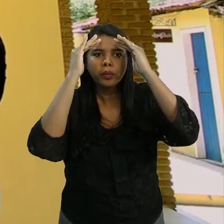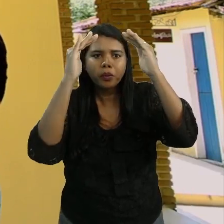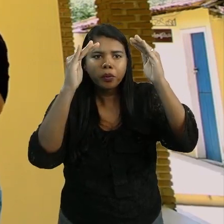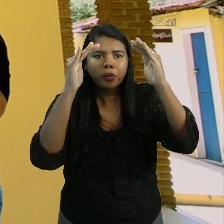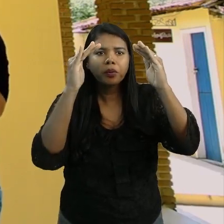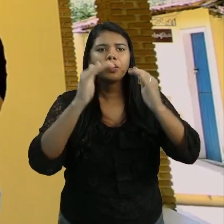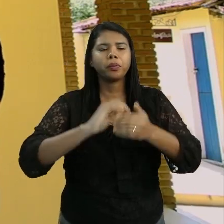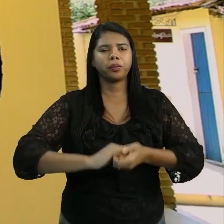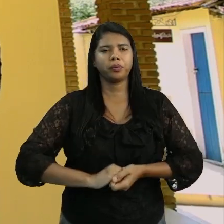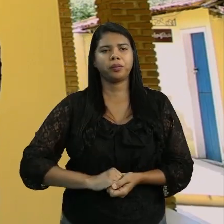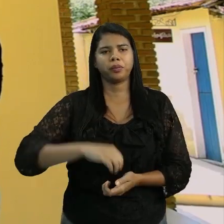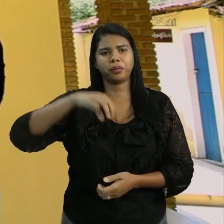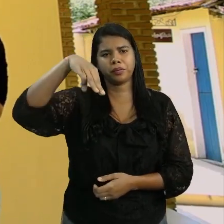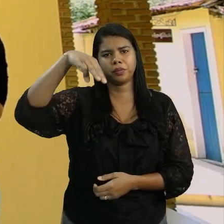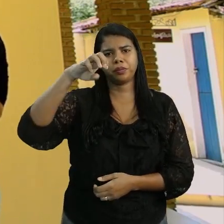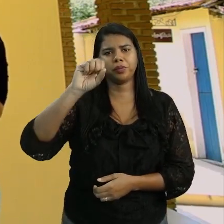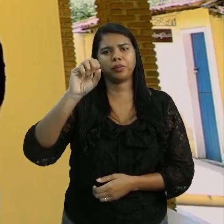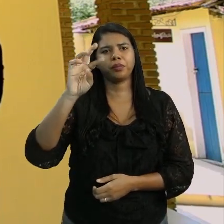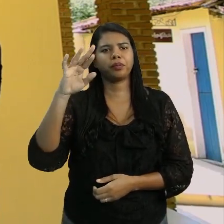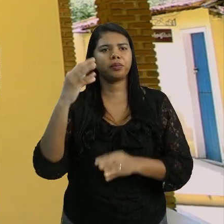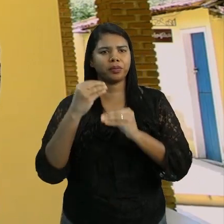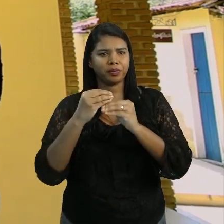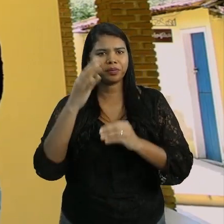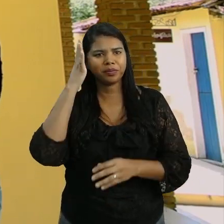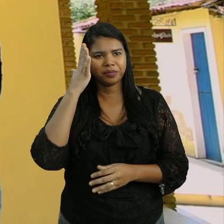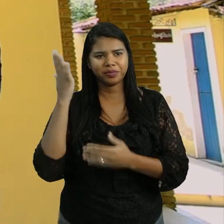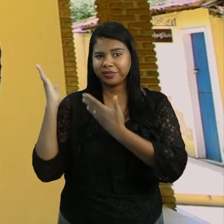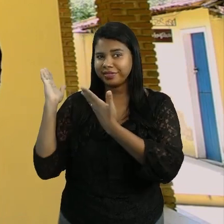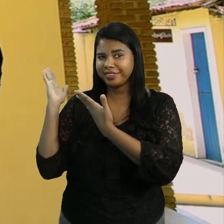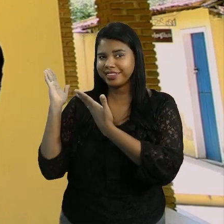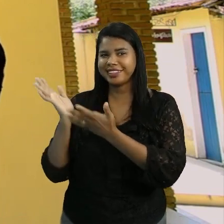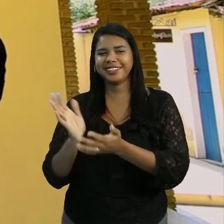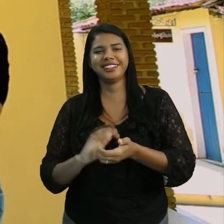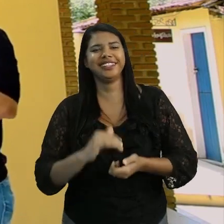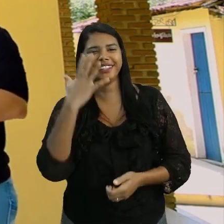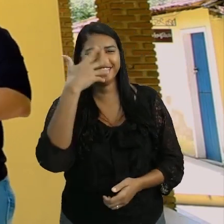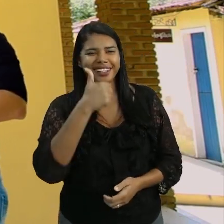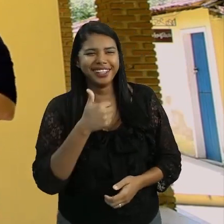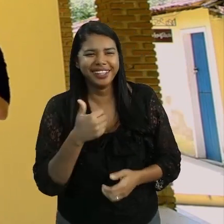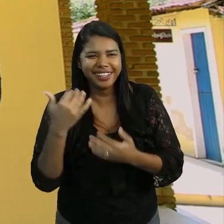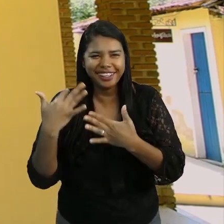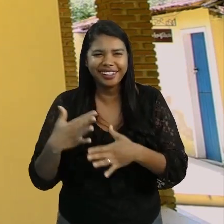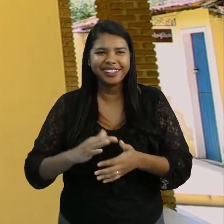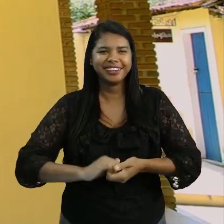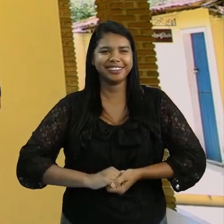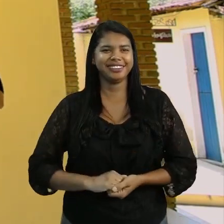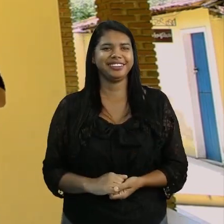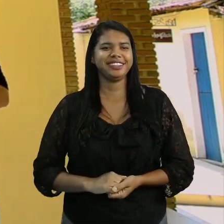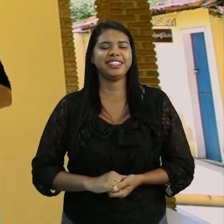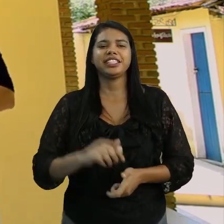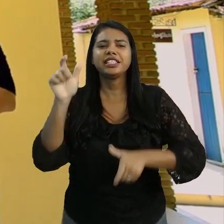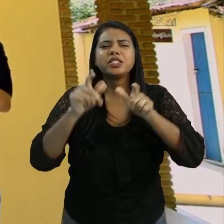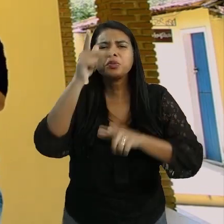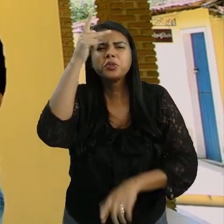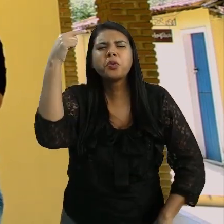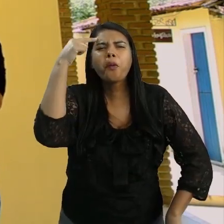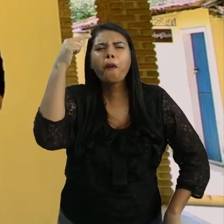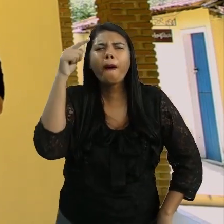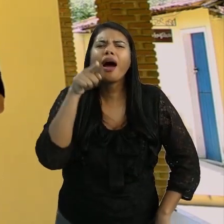é Prabhu, porque entende-se que tanto Guru pode ser um mestre, como Prabhu significa mestre, para a mulher ou para o homem.